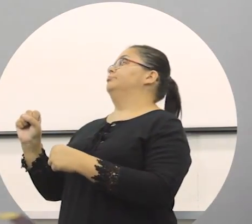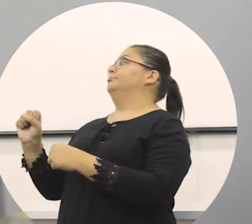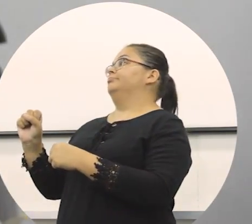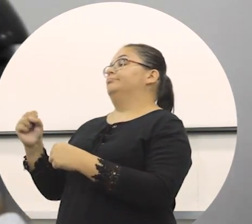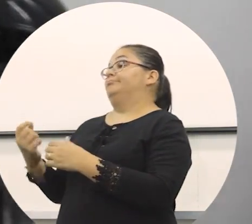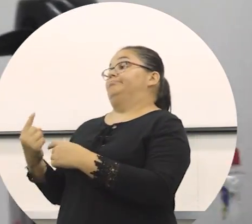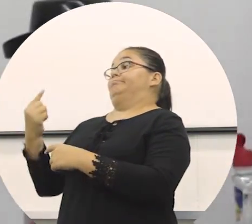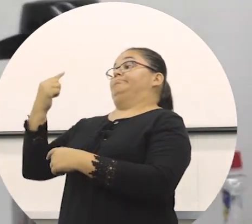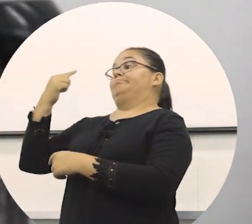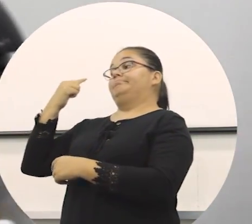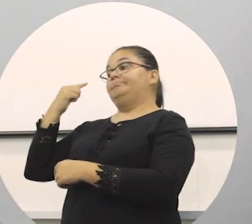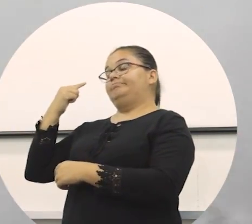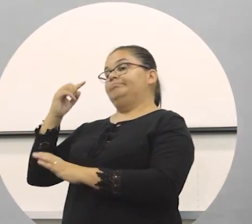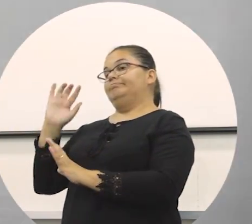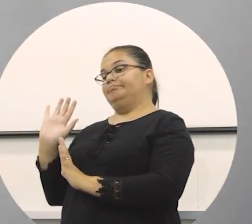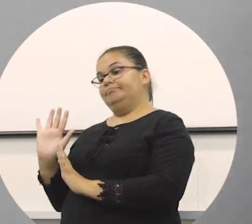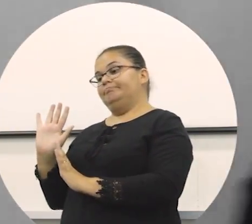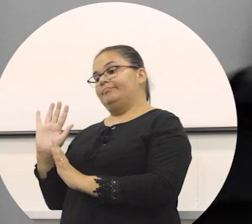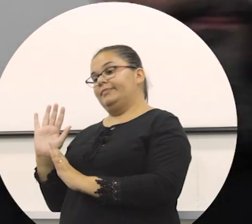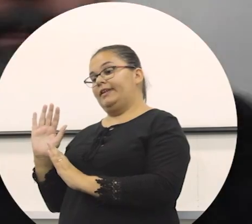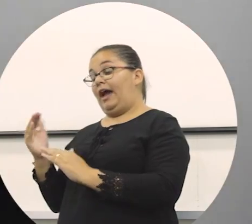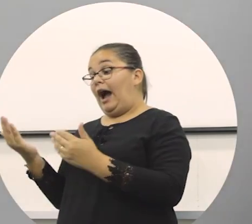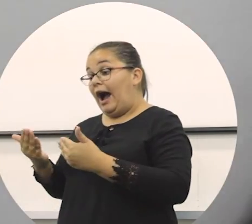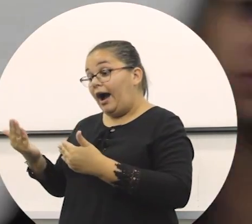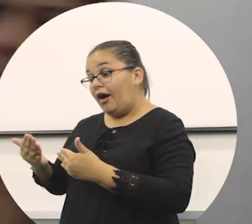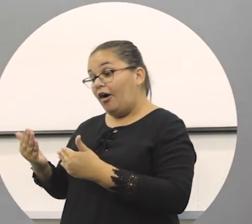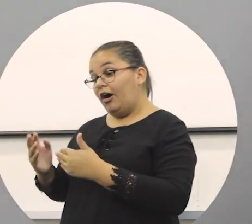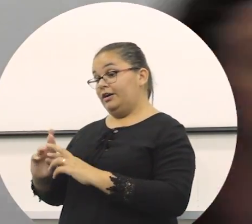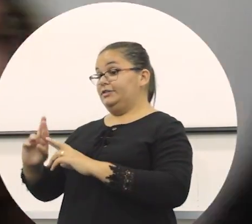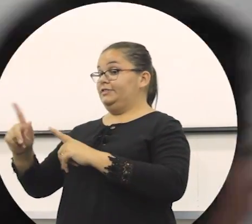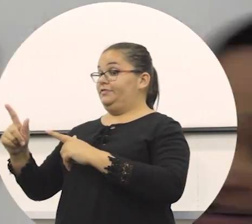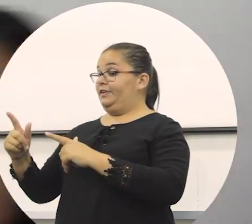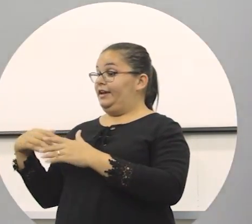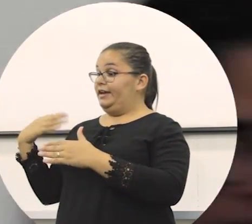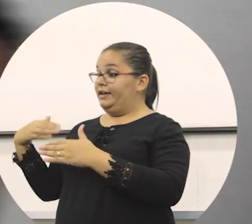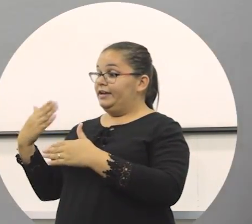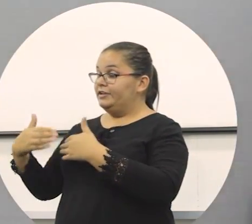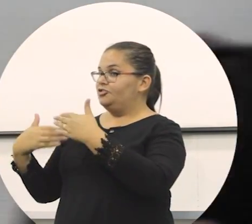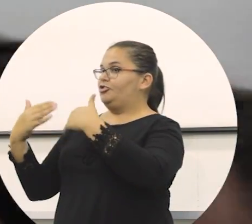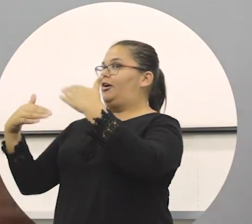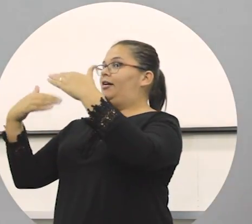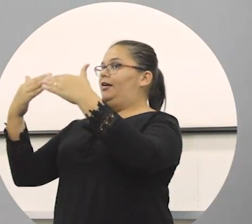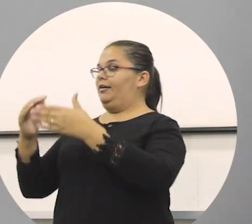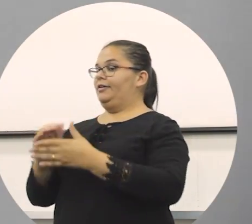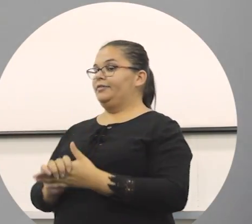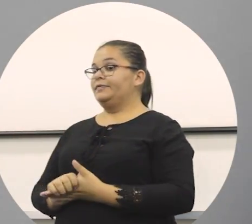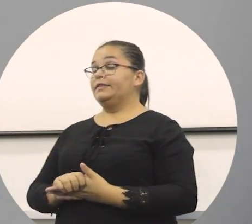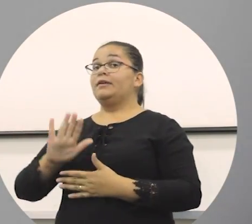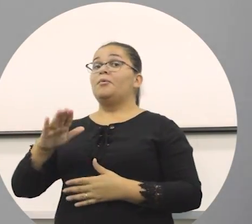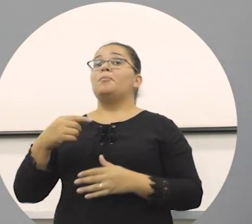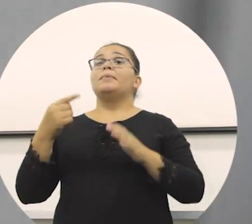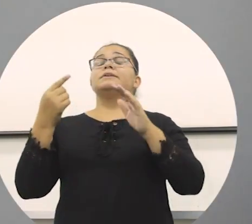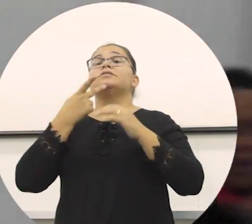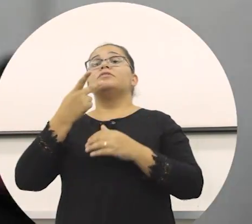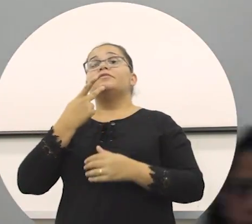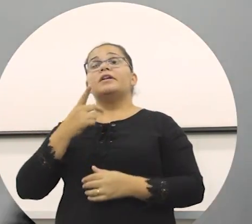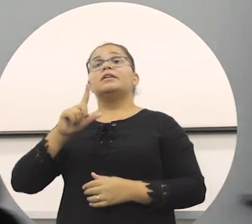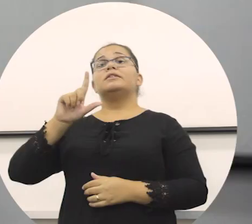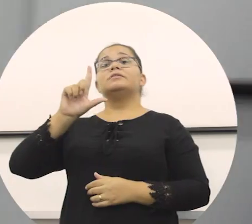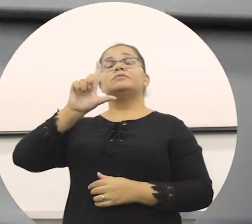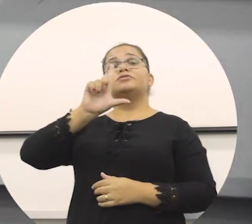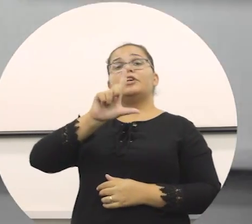O que eu quero chegar é enquanto segunda língua, né? Quais são as expectativas que a gente